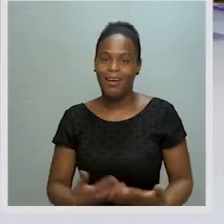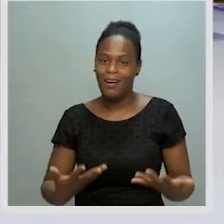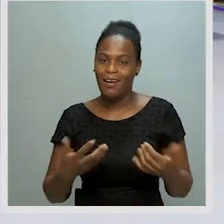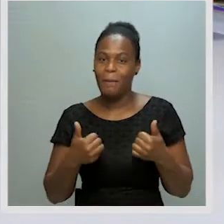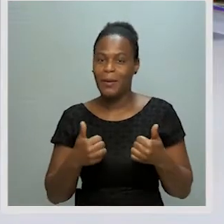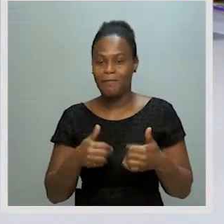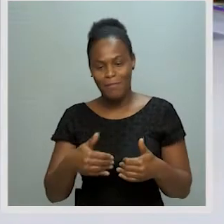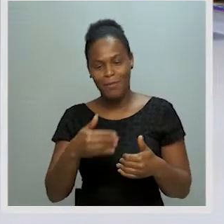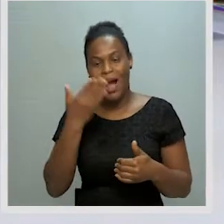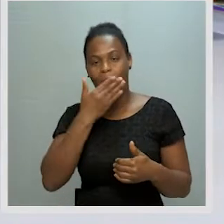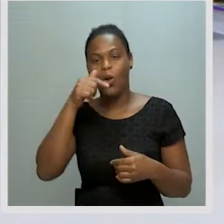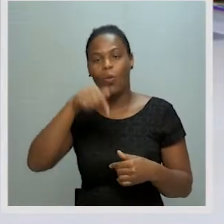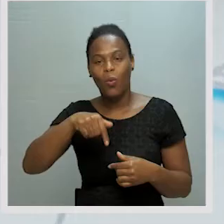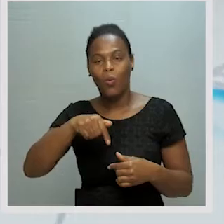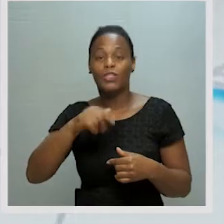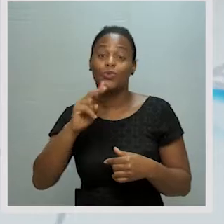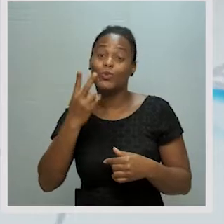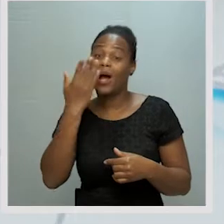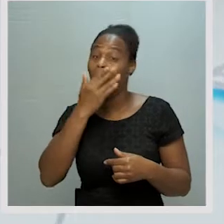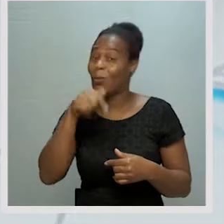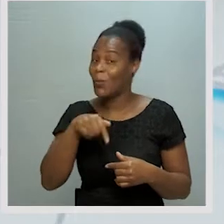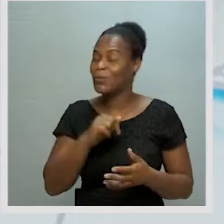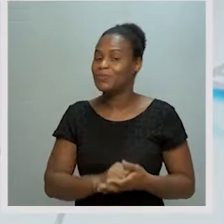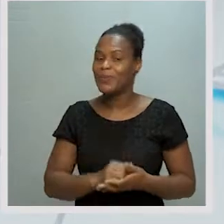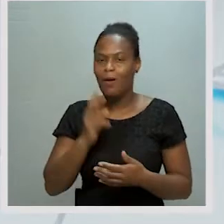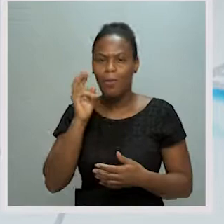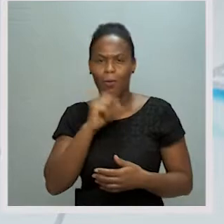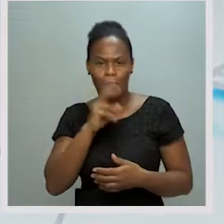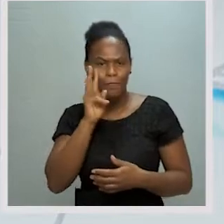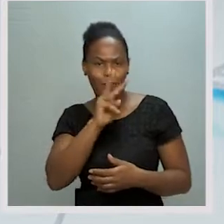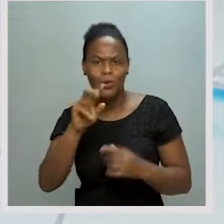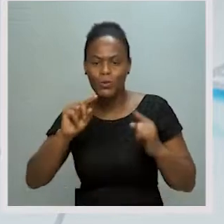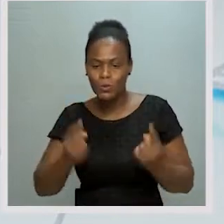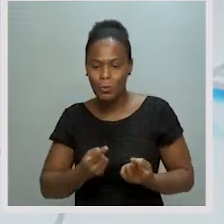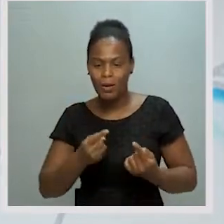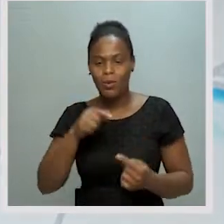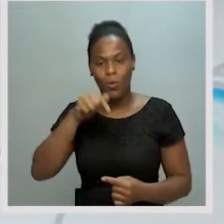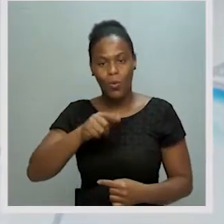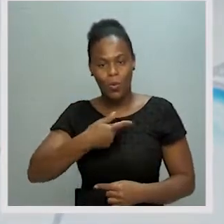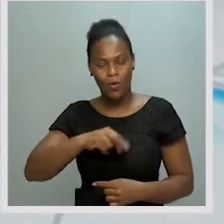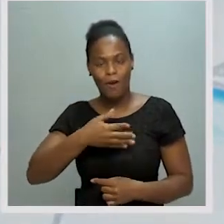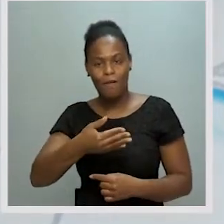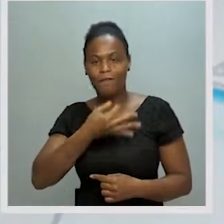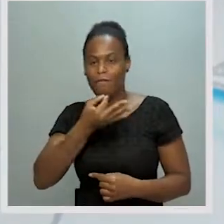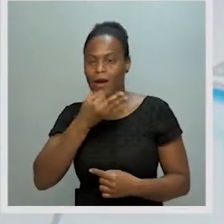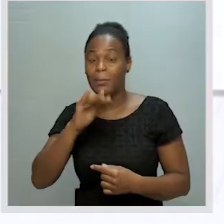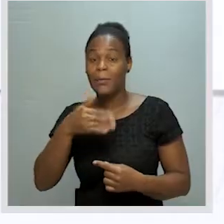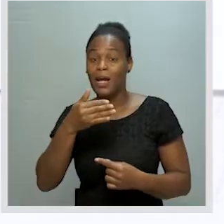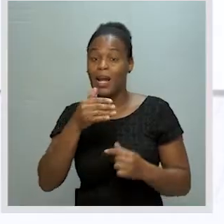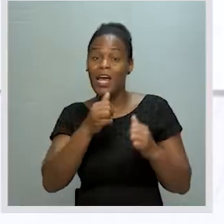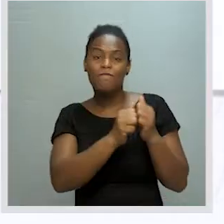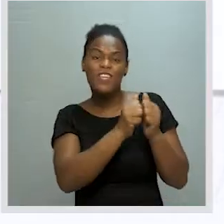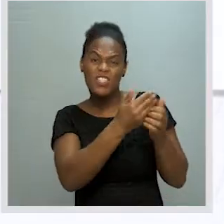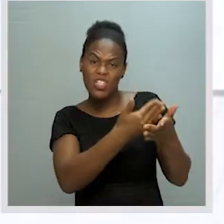Ora, muito bem, vamos para a nossa aula de hoje, a nossa segunda aula. Como podem observar o sumário, hoje nós vamos falar essencialmente de ficha